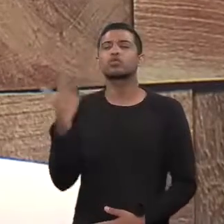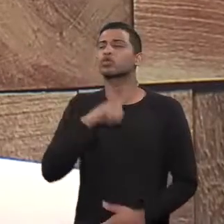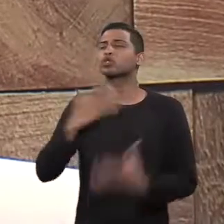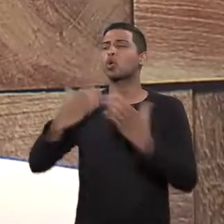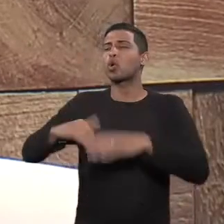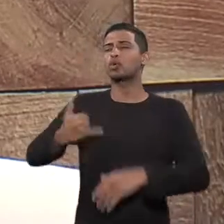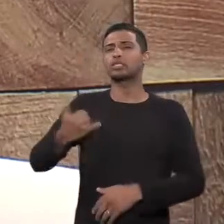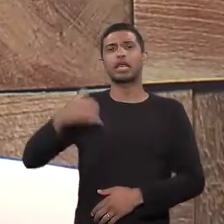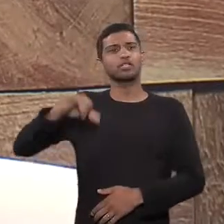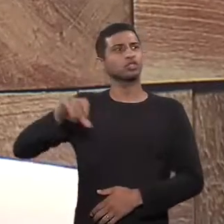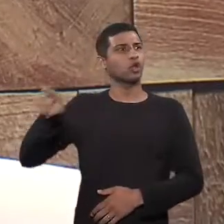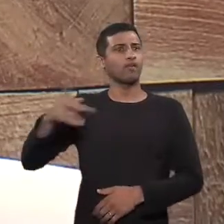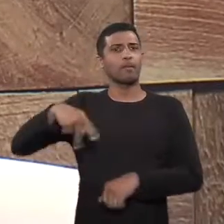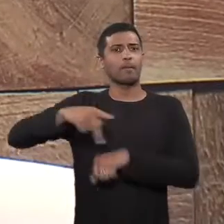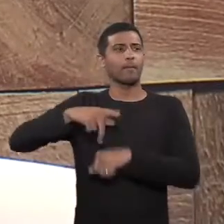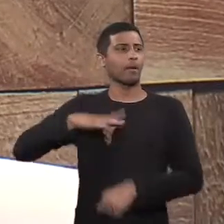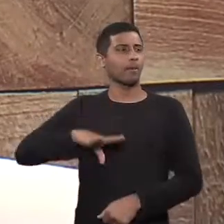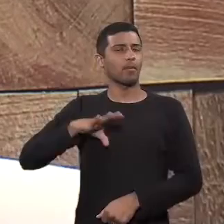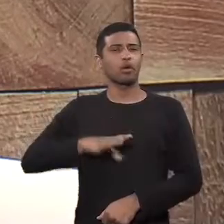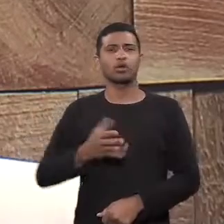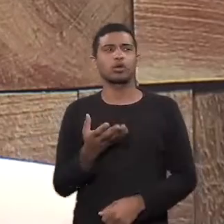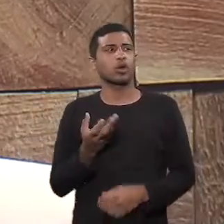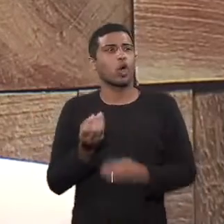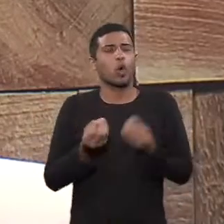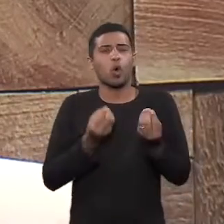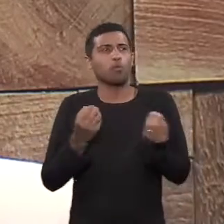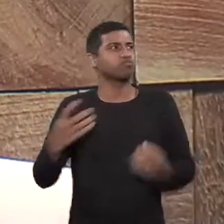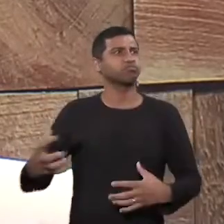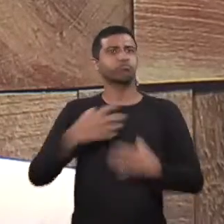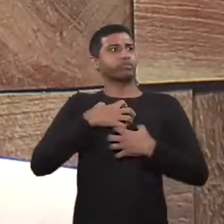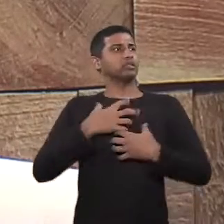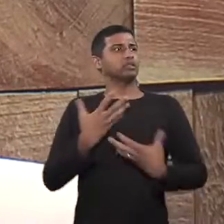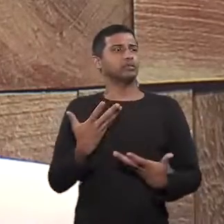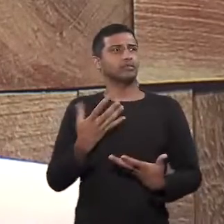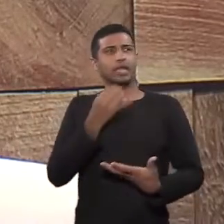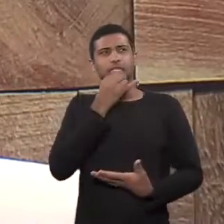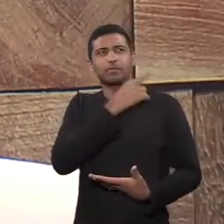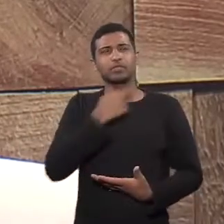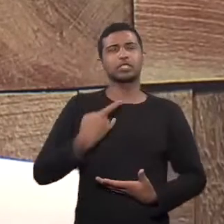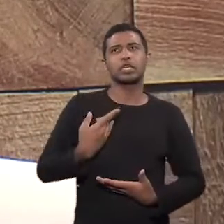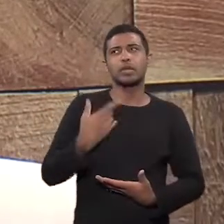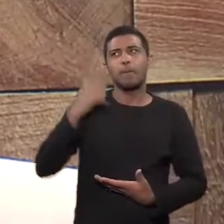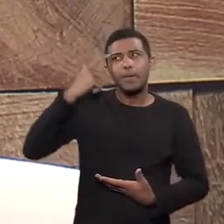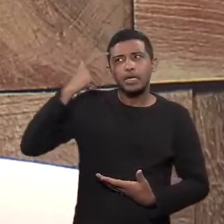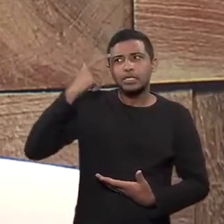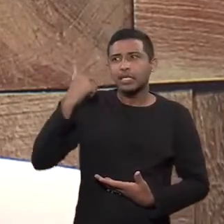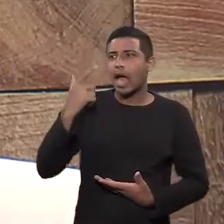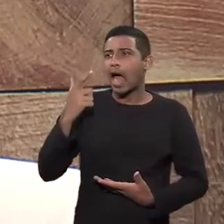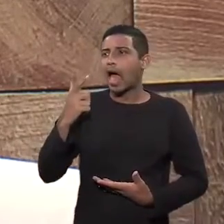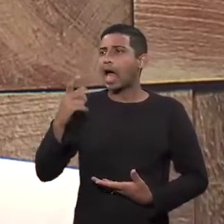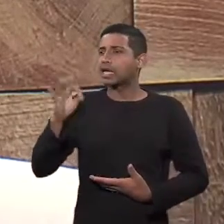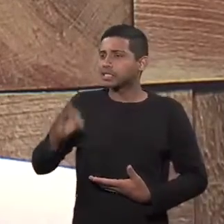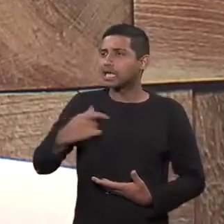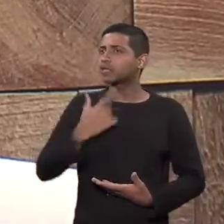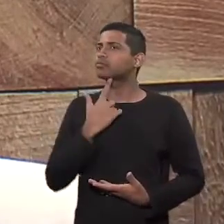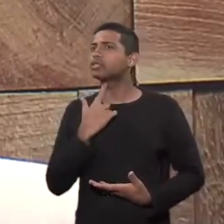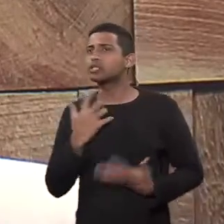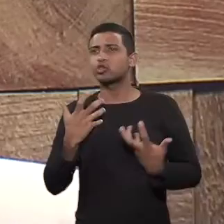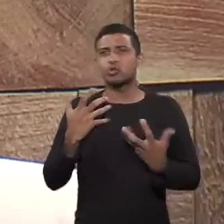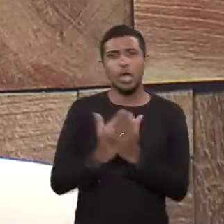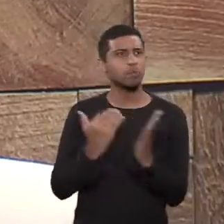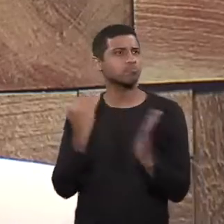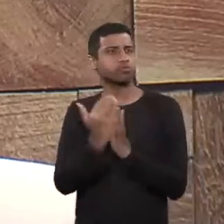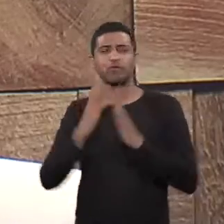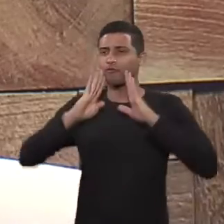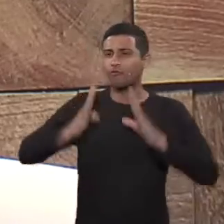experiência de ganhar um concurso aos 9 anos de idade? Como é que isso bateu para você? Te deu assim uma noção de que é isso que eu quero, eu vou